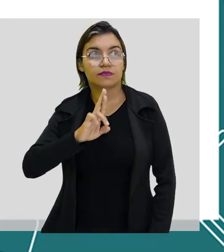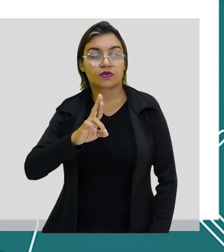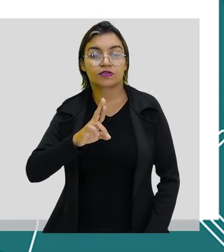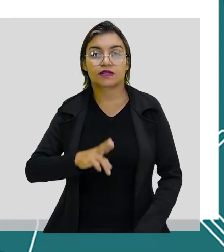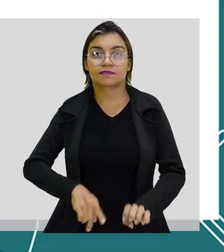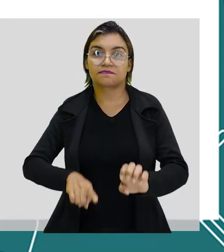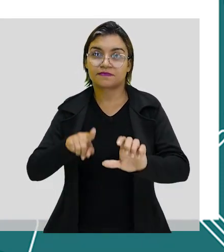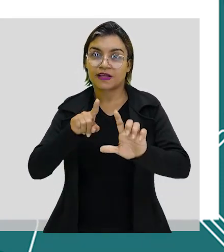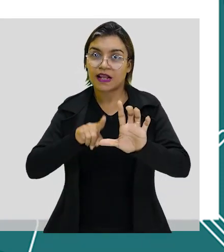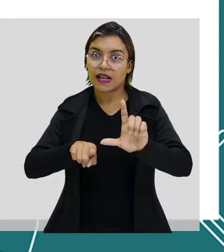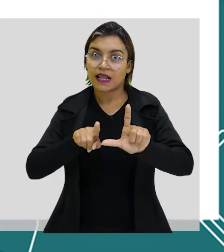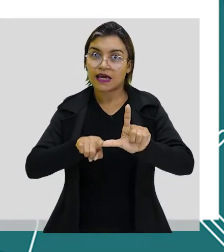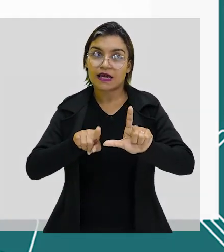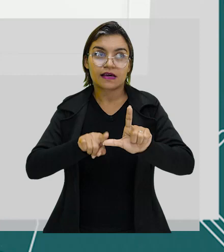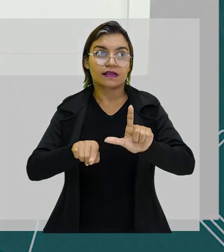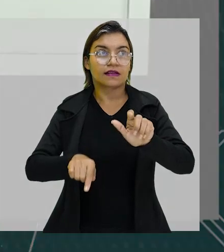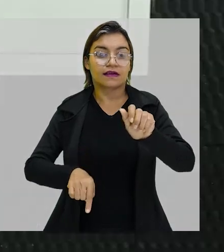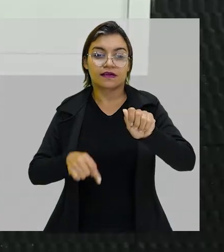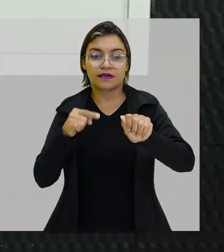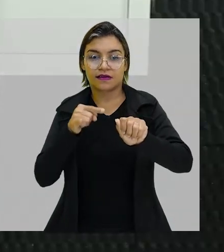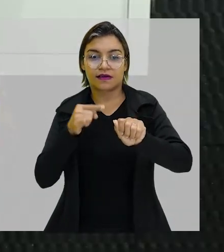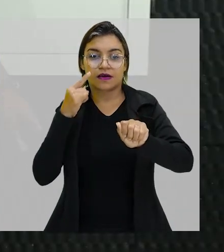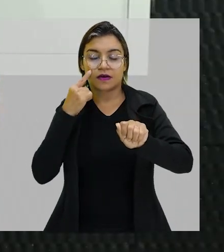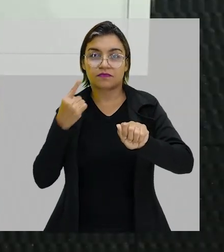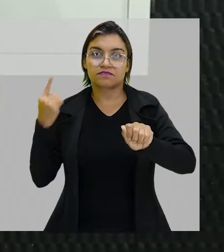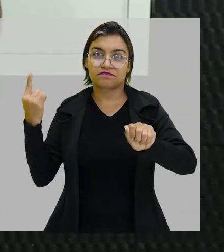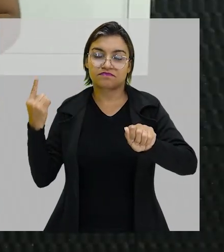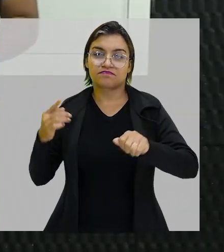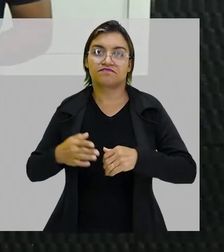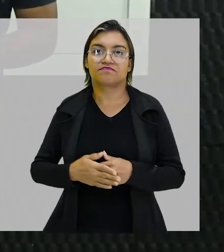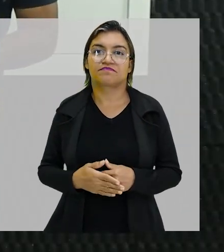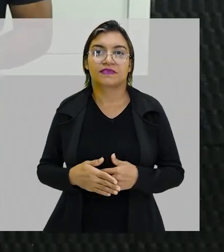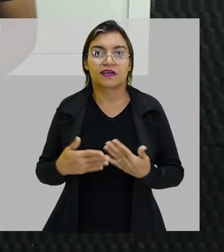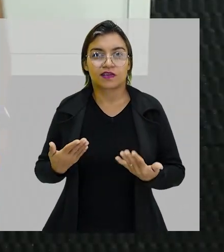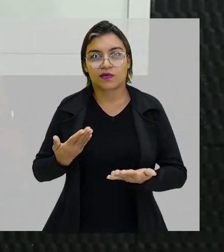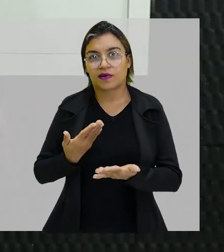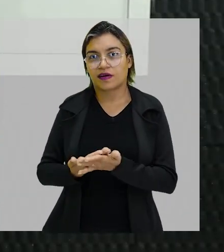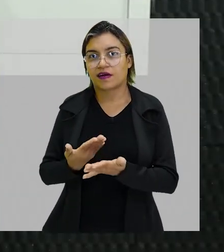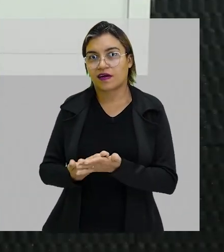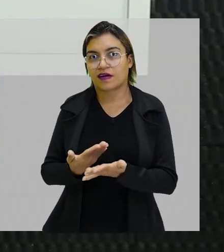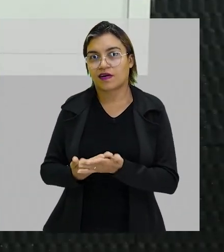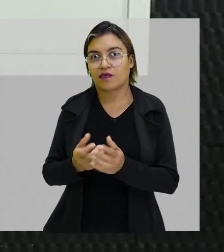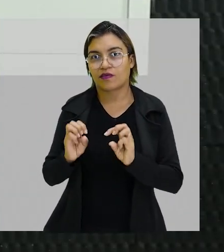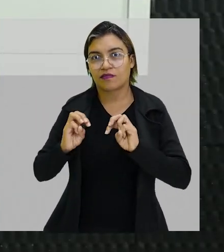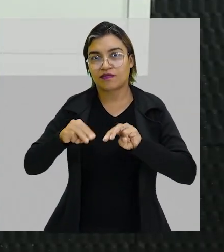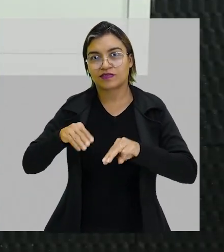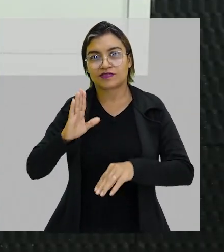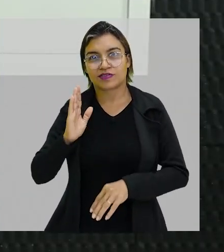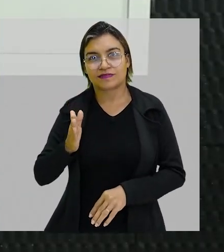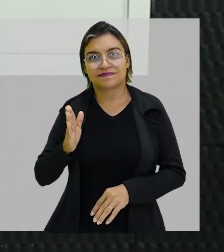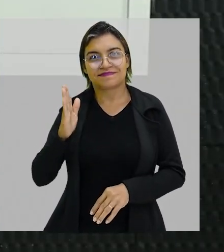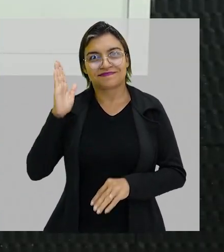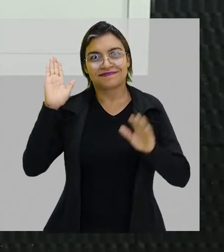letra A. Ok? Então, com essa questão, nós finalizamos a aula de hoje e até a próxima.